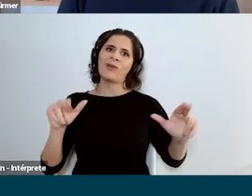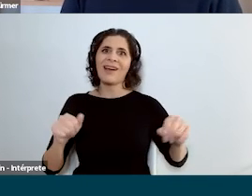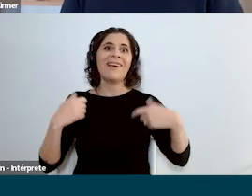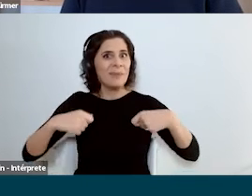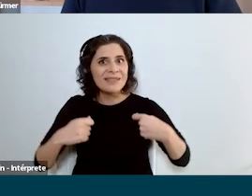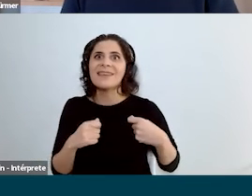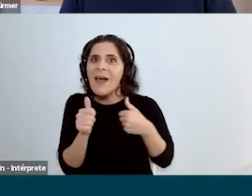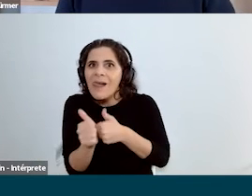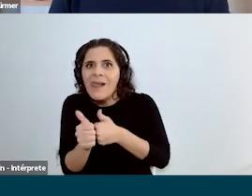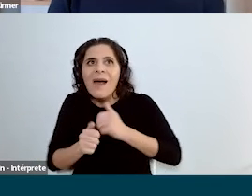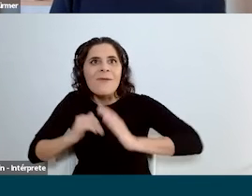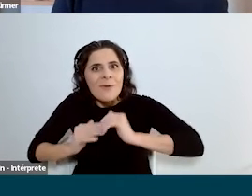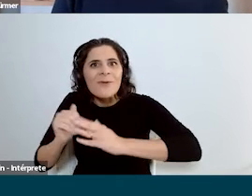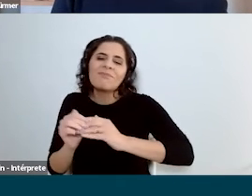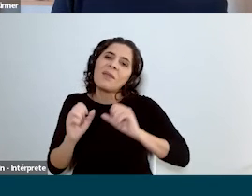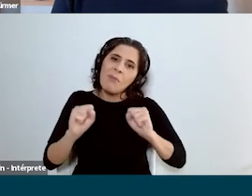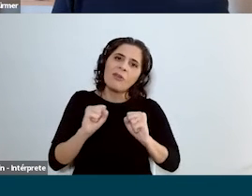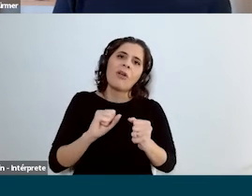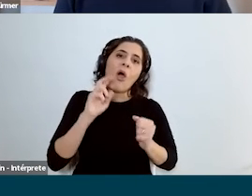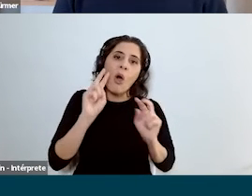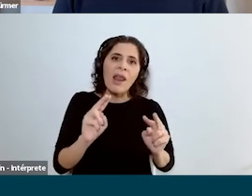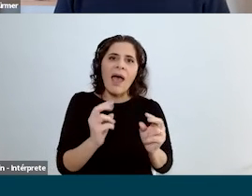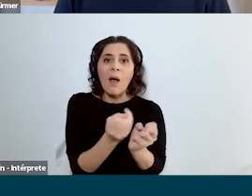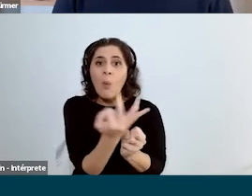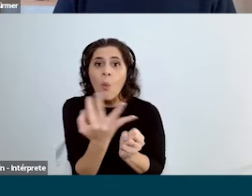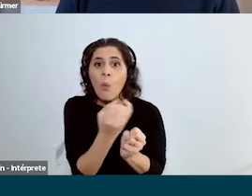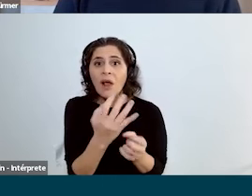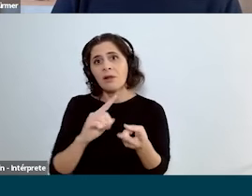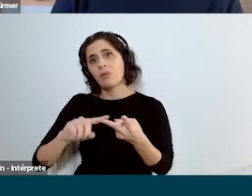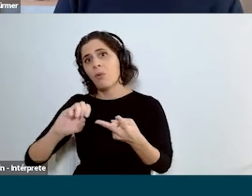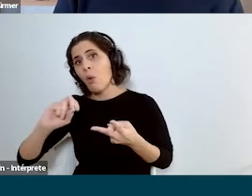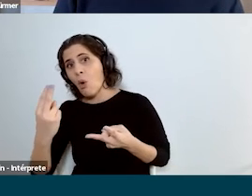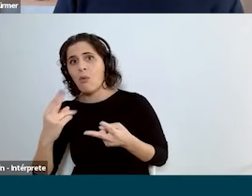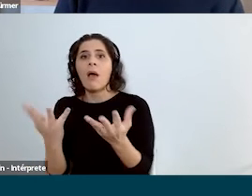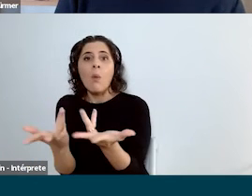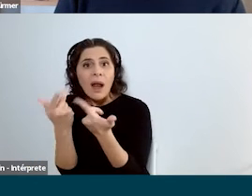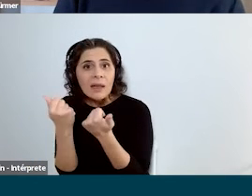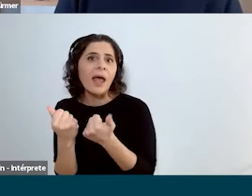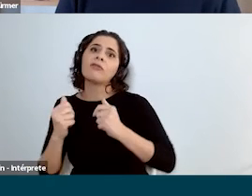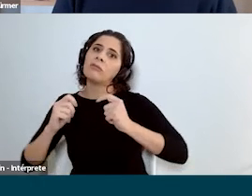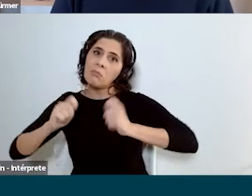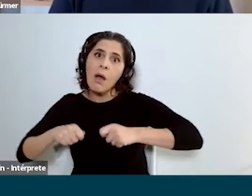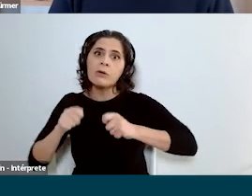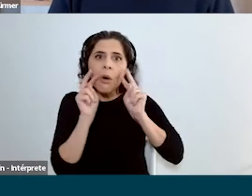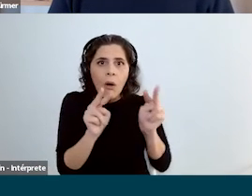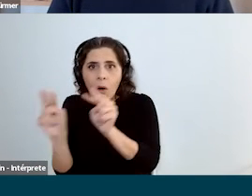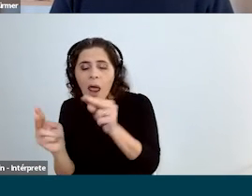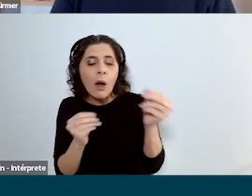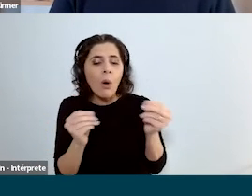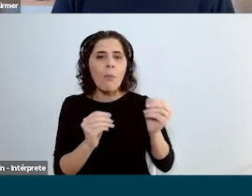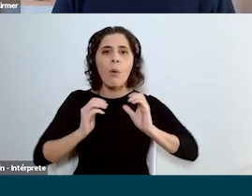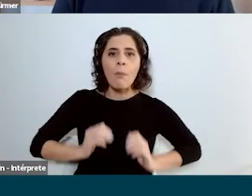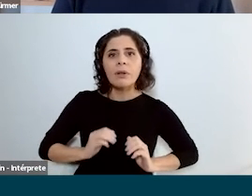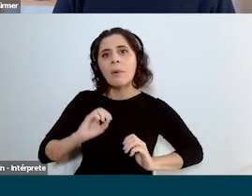do usuário, seja no nível qualitativo ou no nível quantitativo, ganhar cada vez mais entendimento sobre como esse comportamento